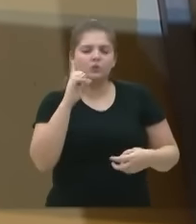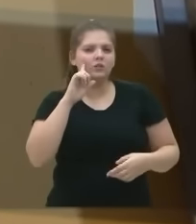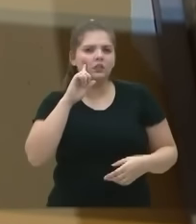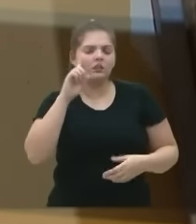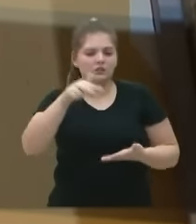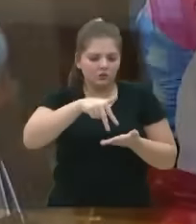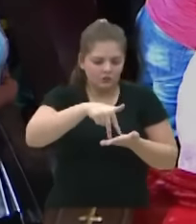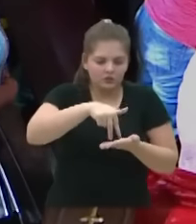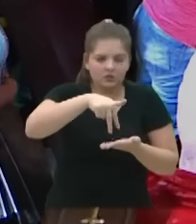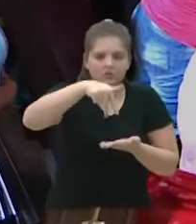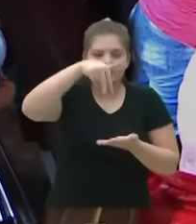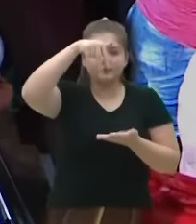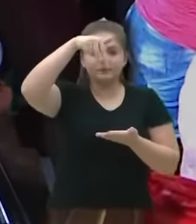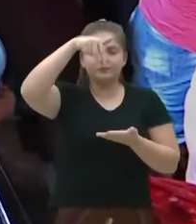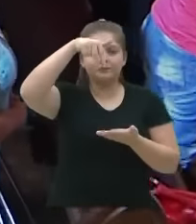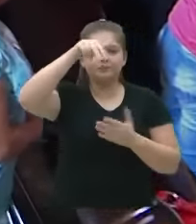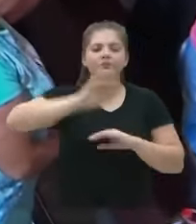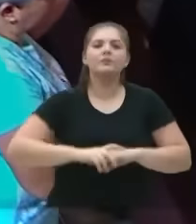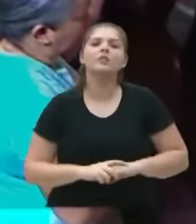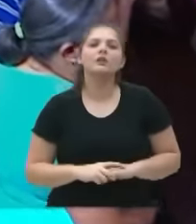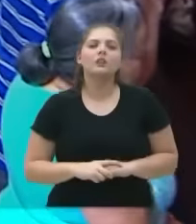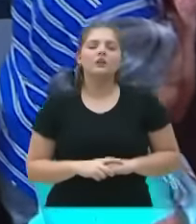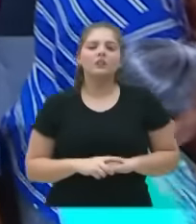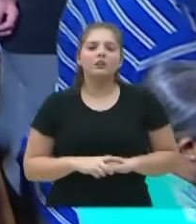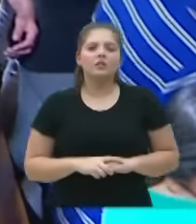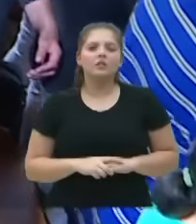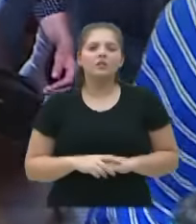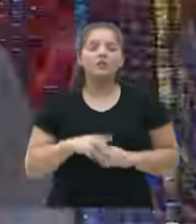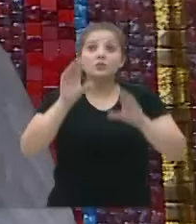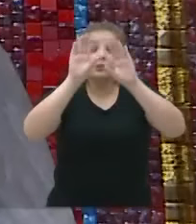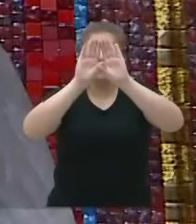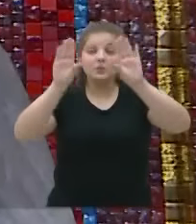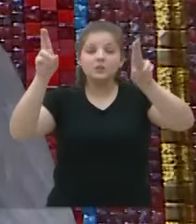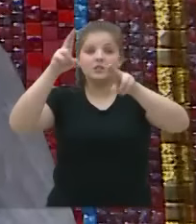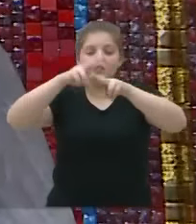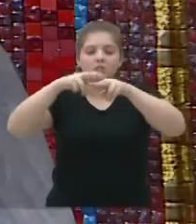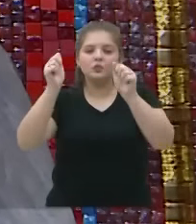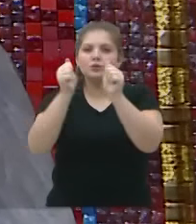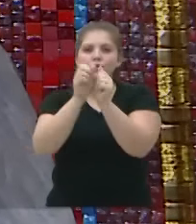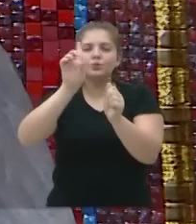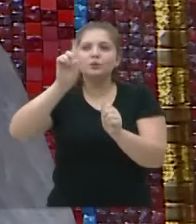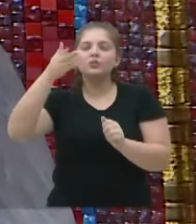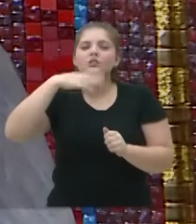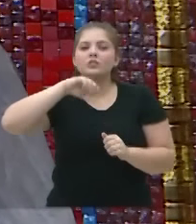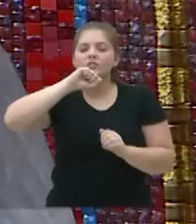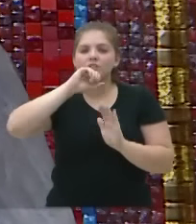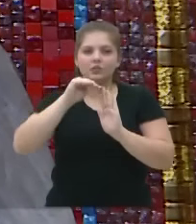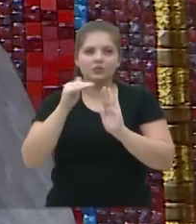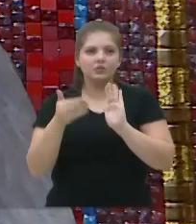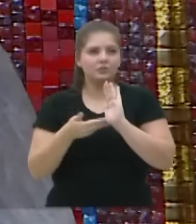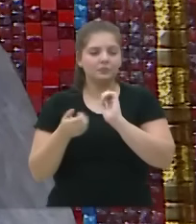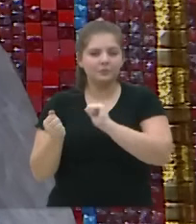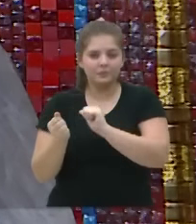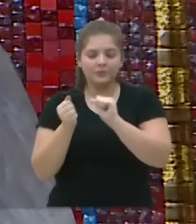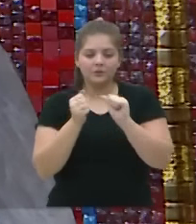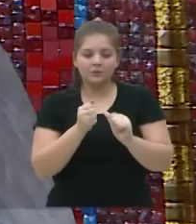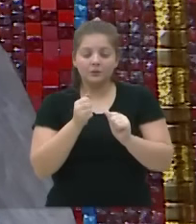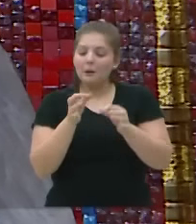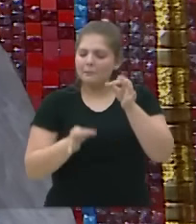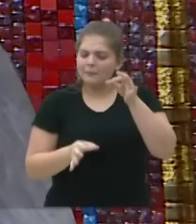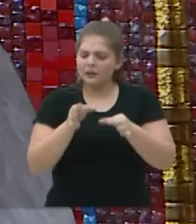e sepultado, desceu à mansão dos mortos, ressuscitou ao terceiro dia,